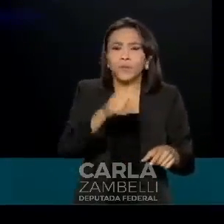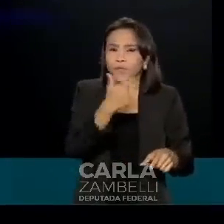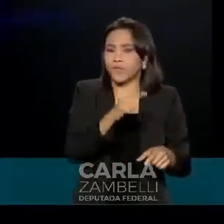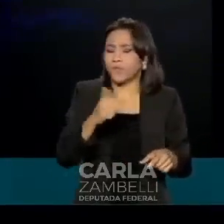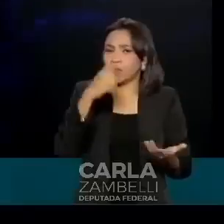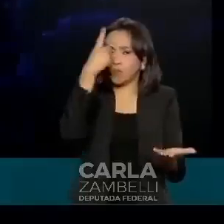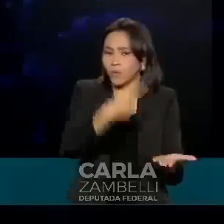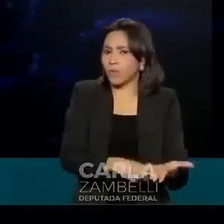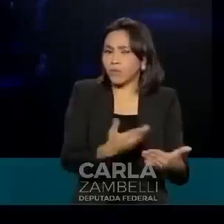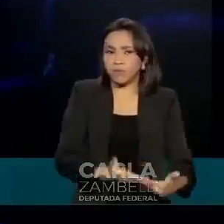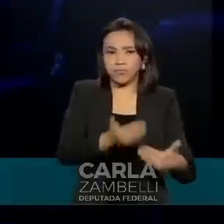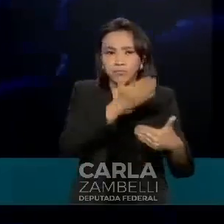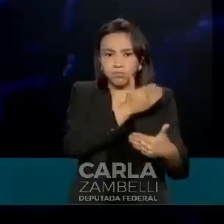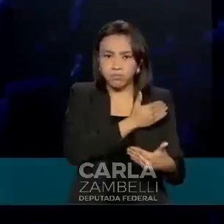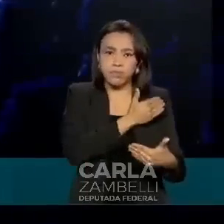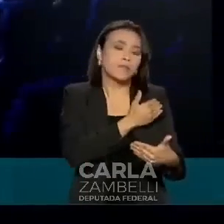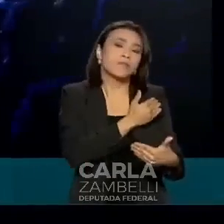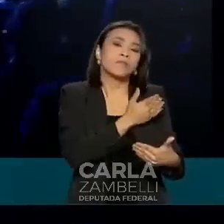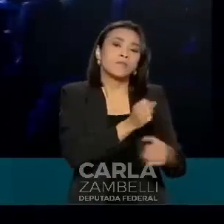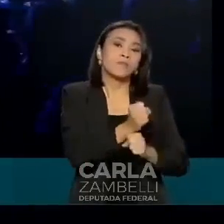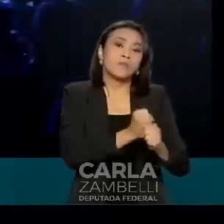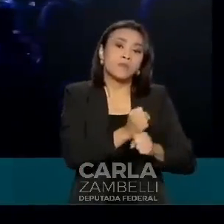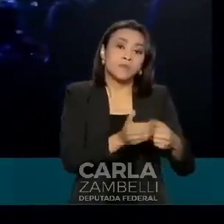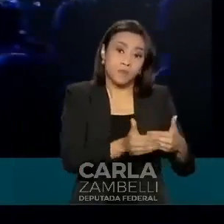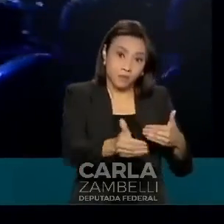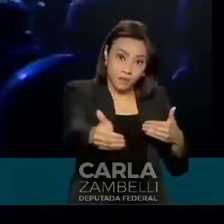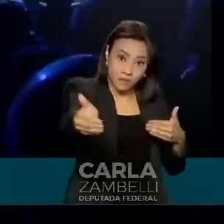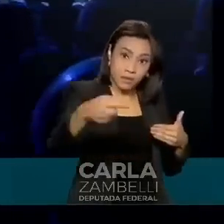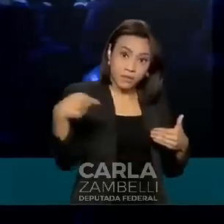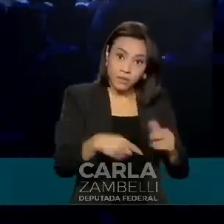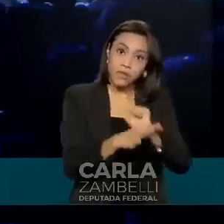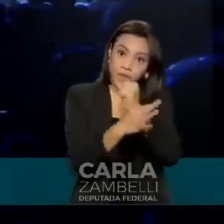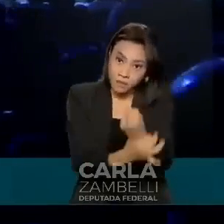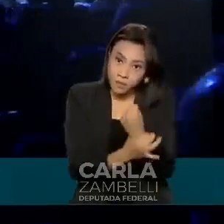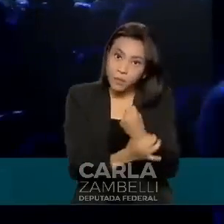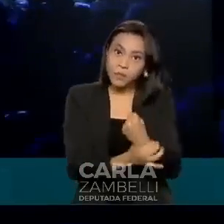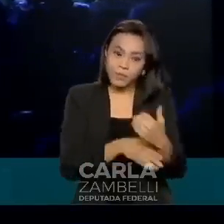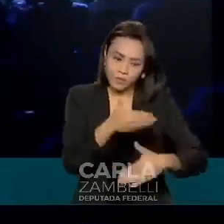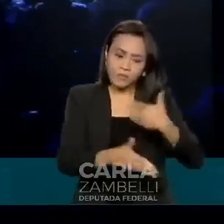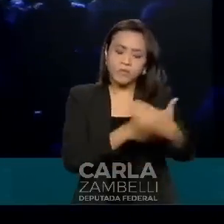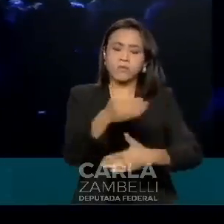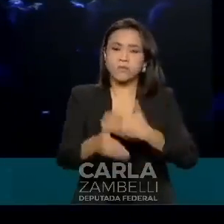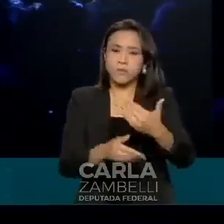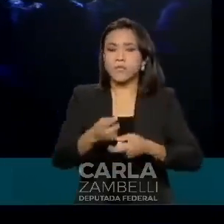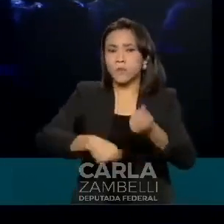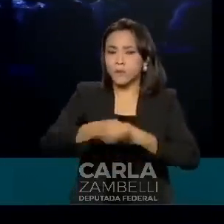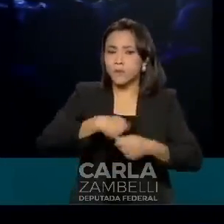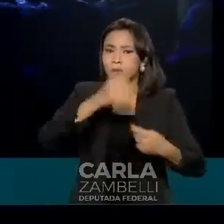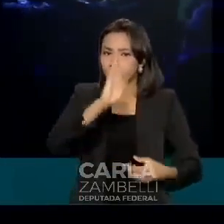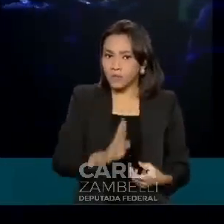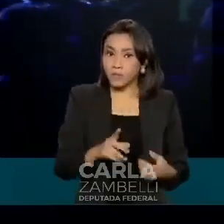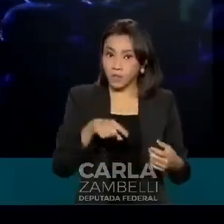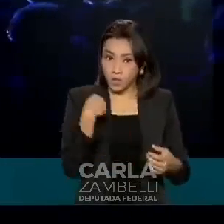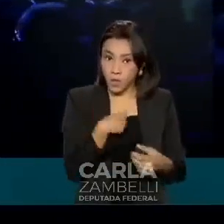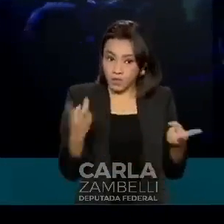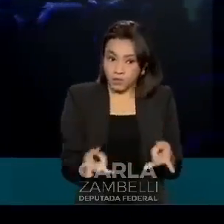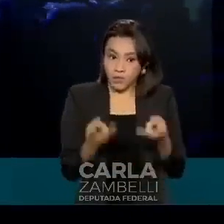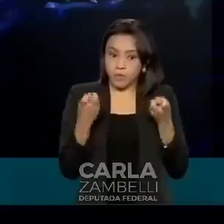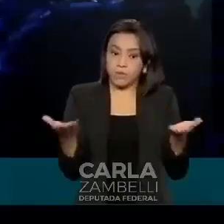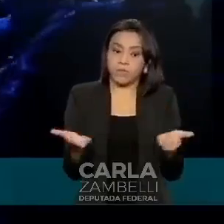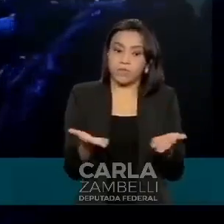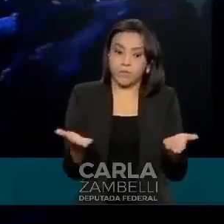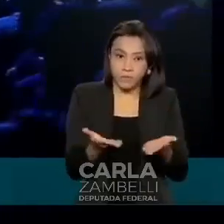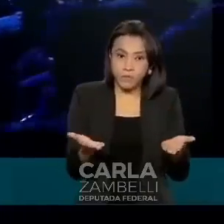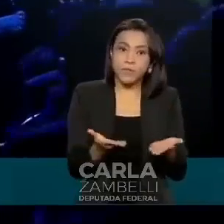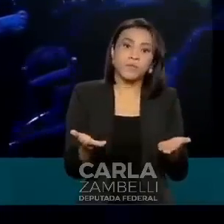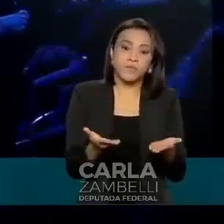um compromisso dessa ordem de magnitude é para os próximos anos e garante o crescimento da economia brasileira tanto que o final do observamos hoje que não